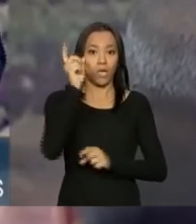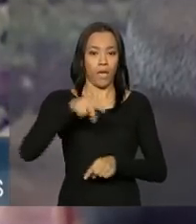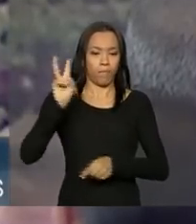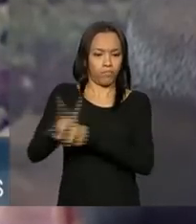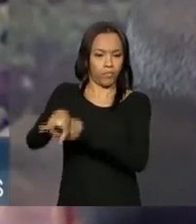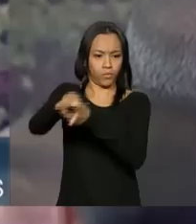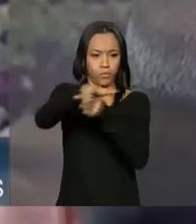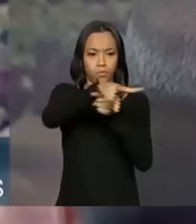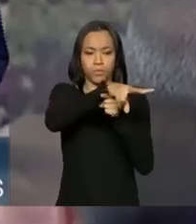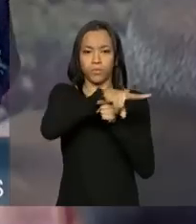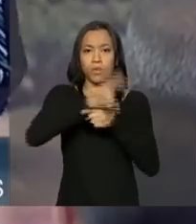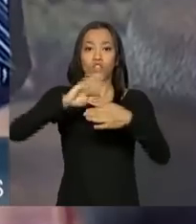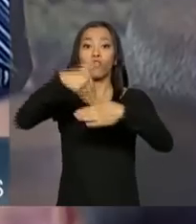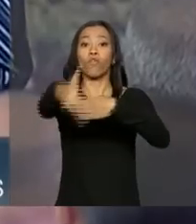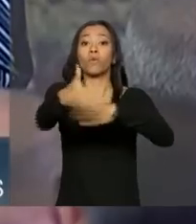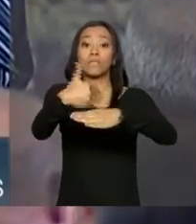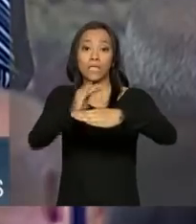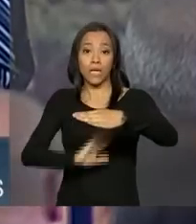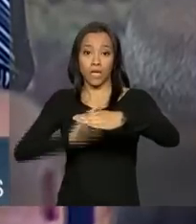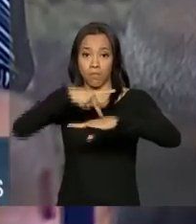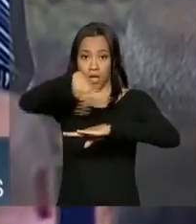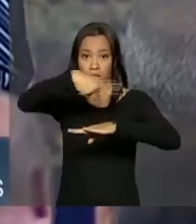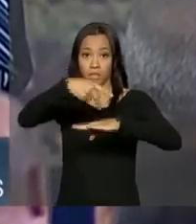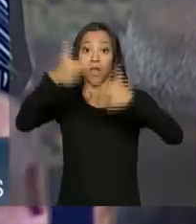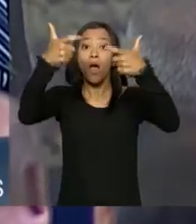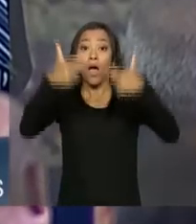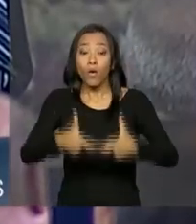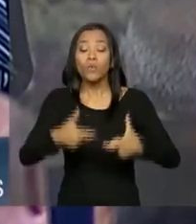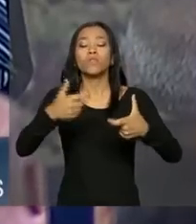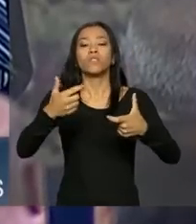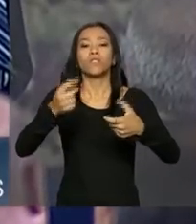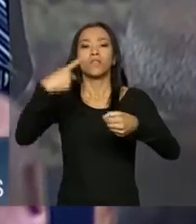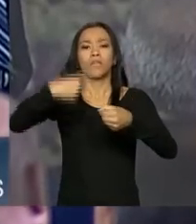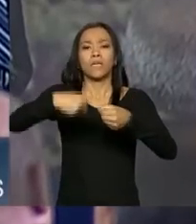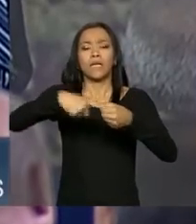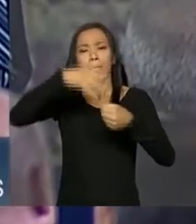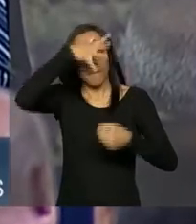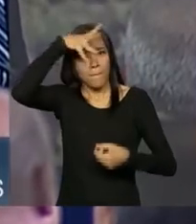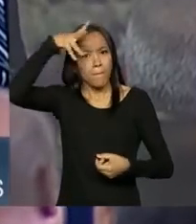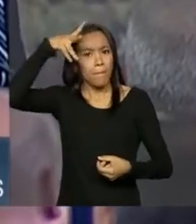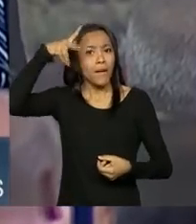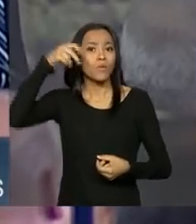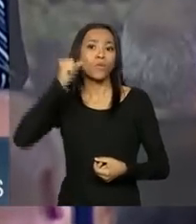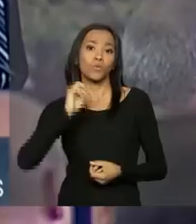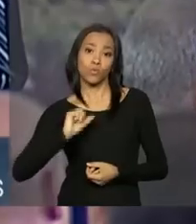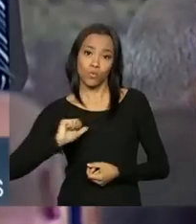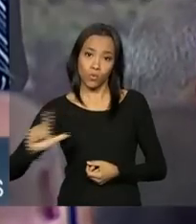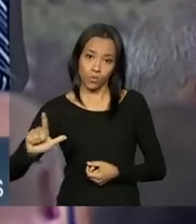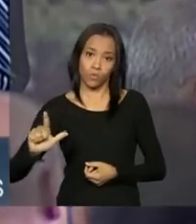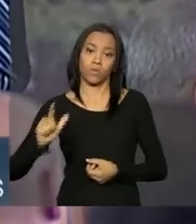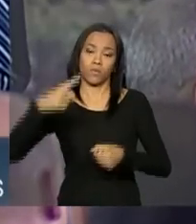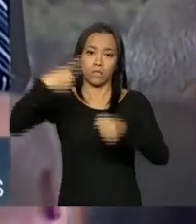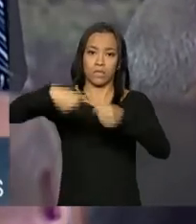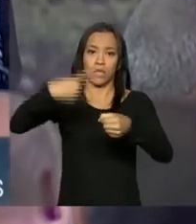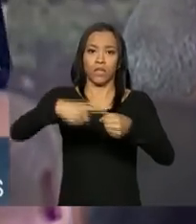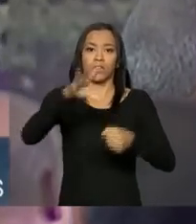SISFRON, que está centrado em Dourados, no Mato Grosso do Sul, atingiu